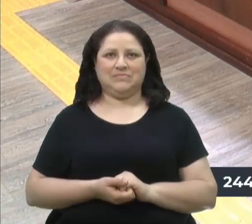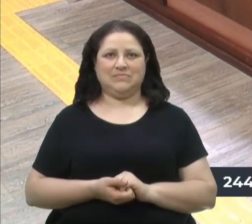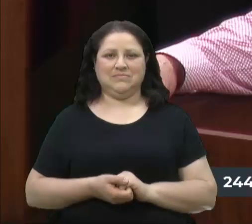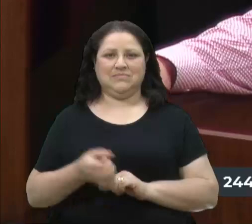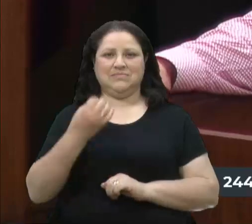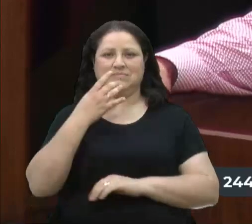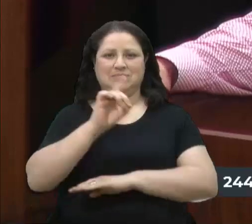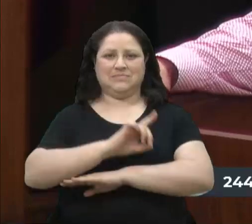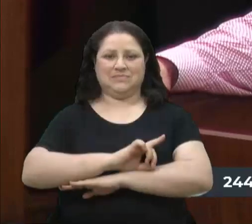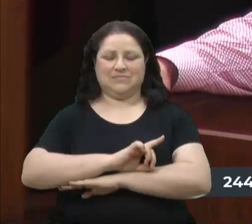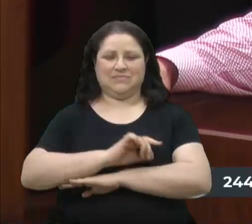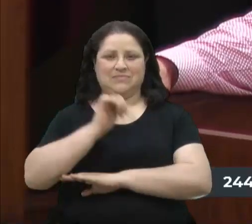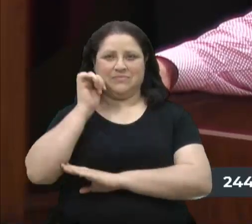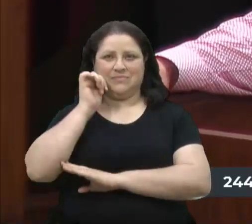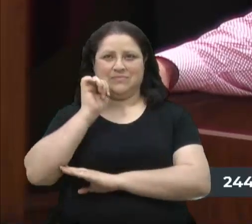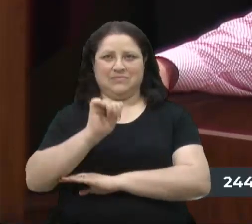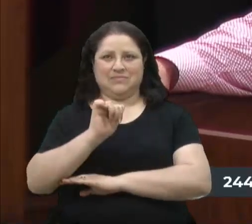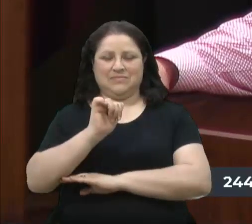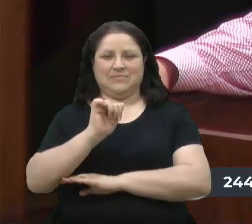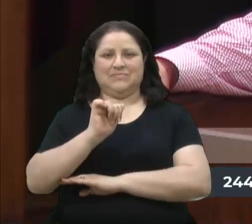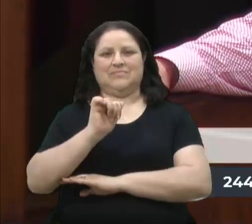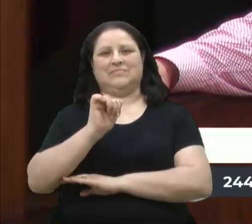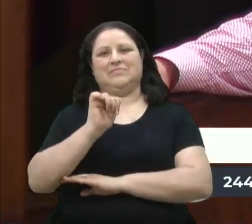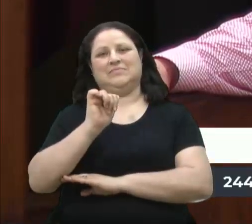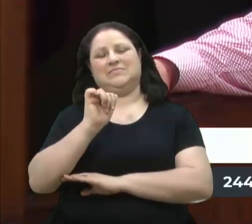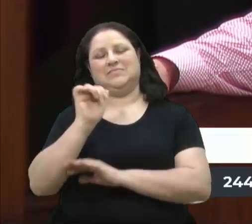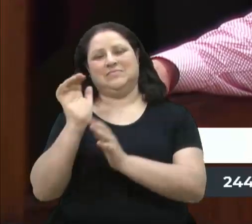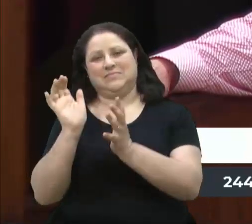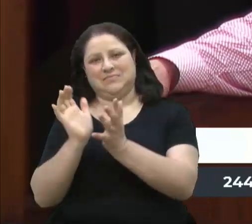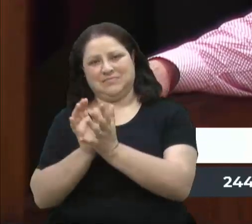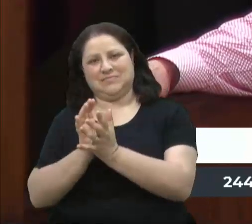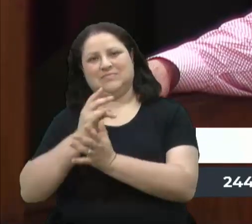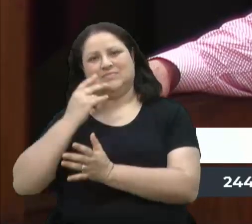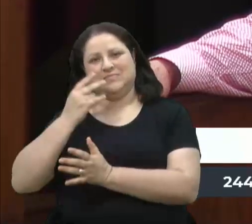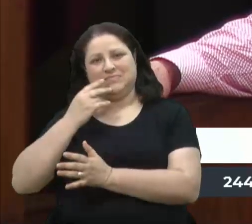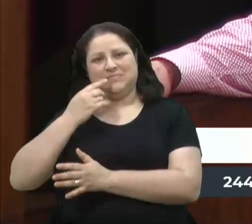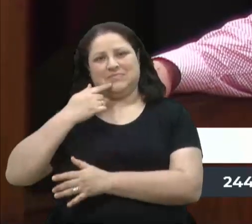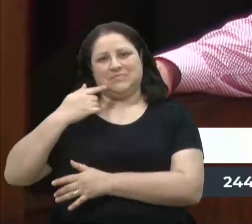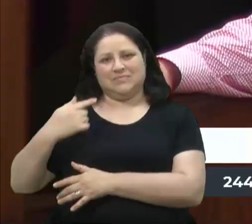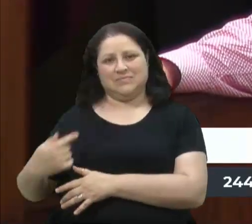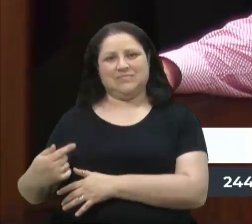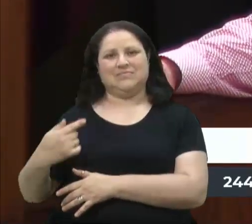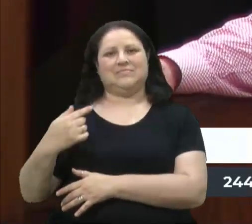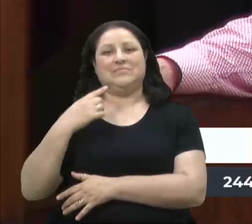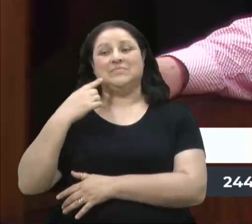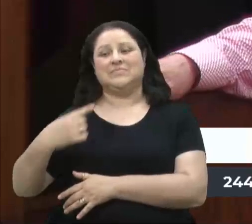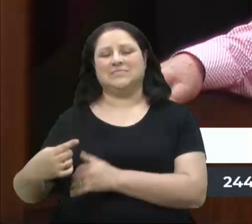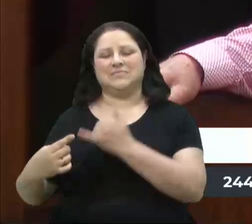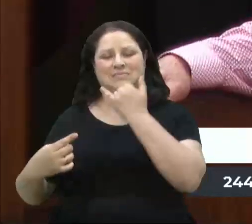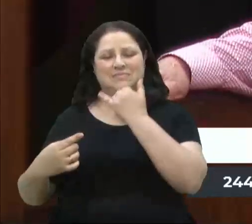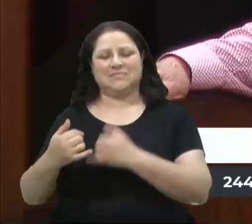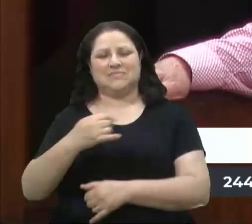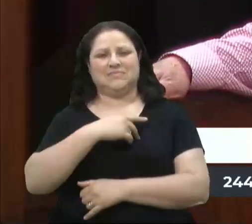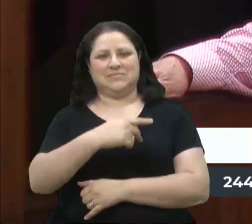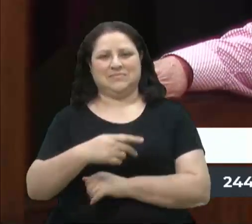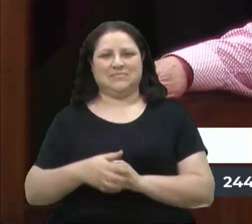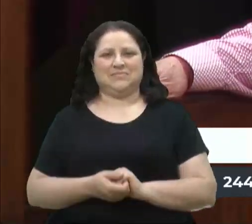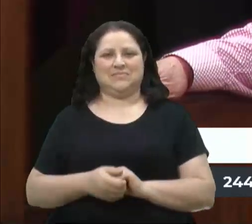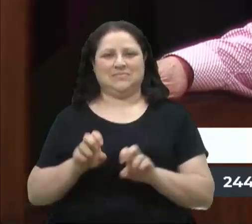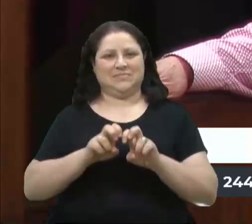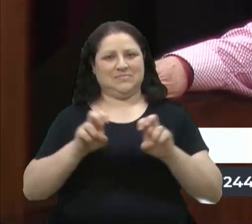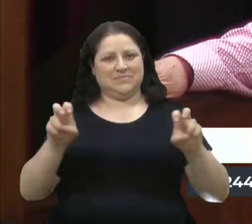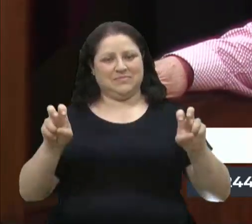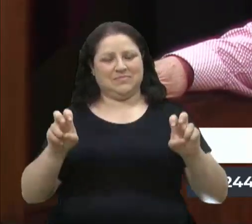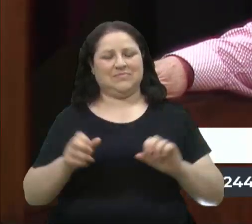Bom dia, senhoras, colegas vereadores, presidente Denise, colegas da mesa, pessoas que